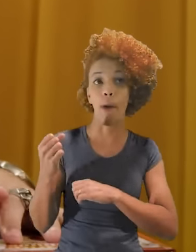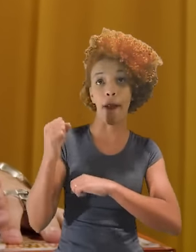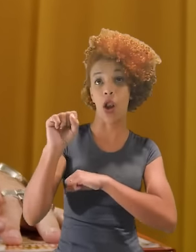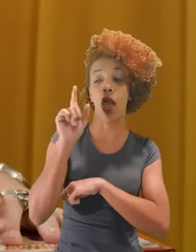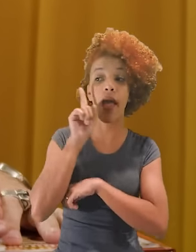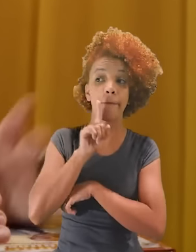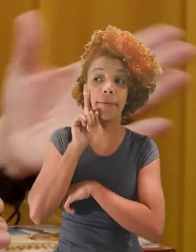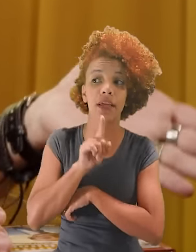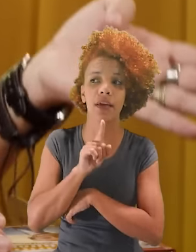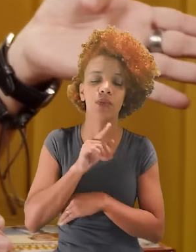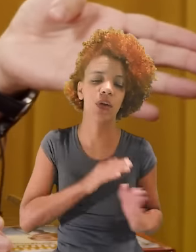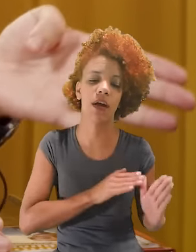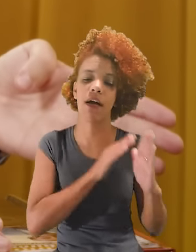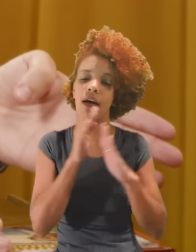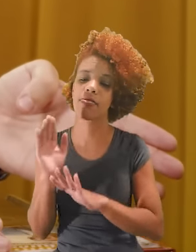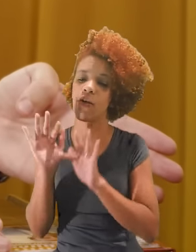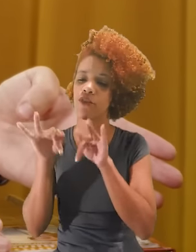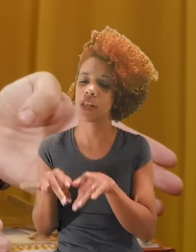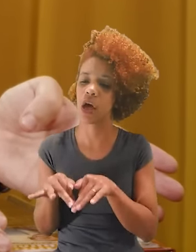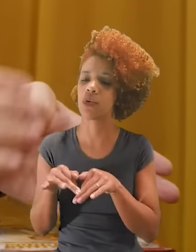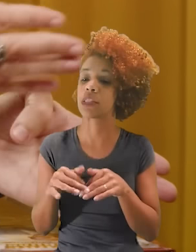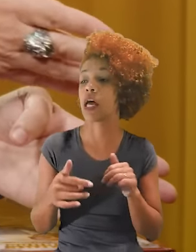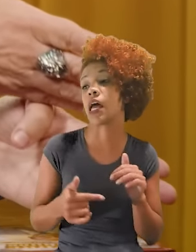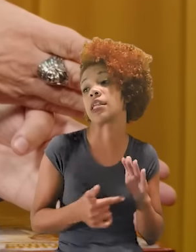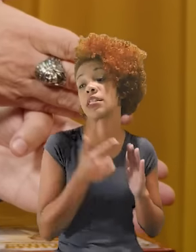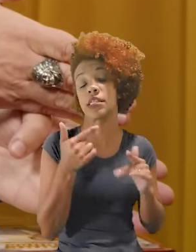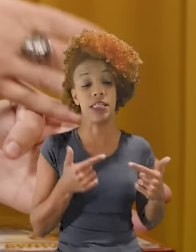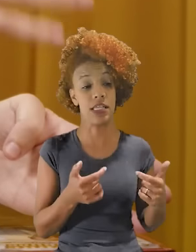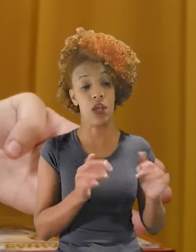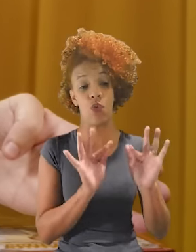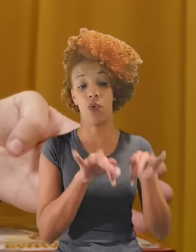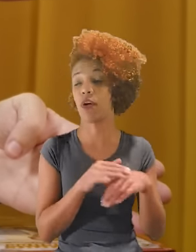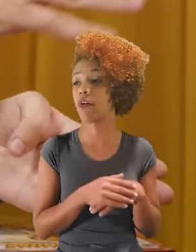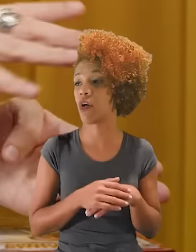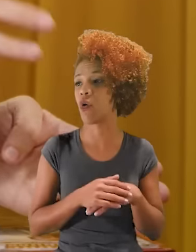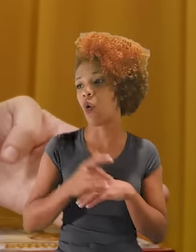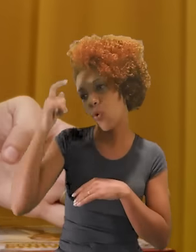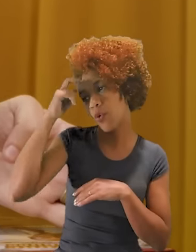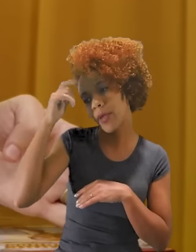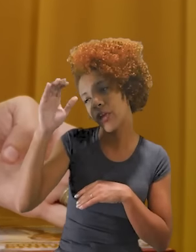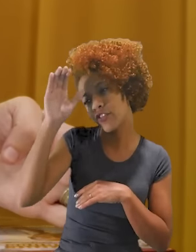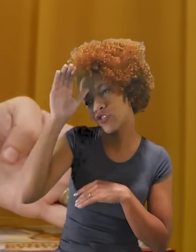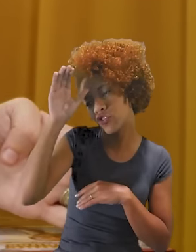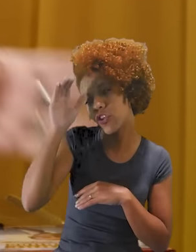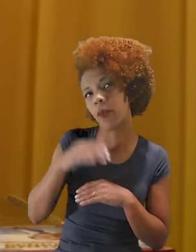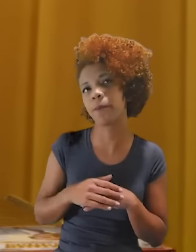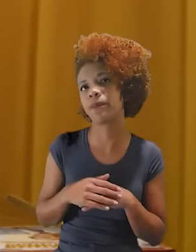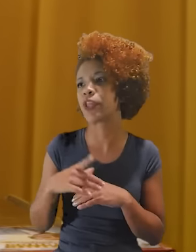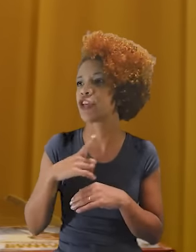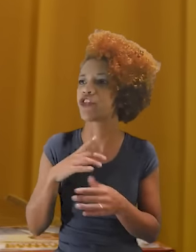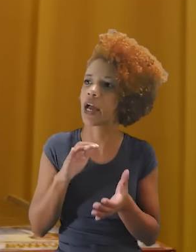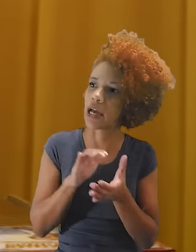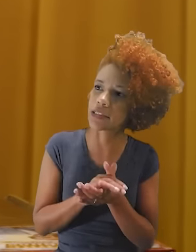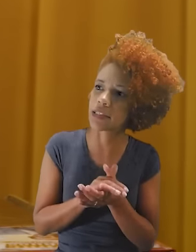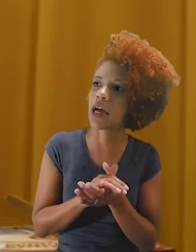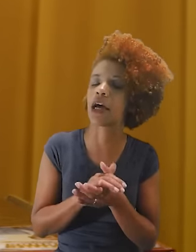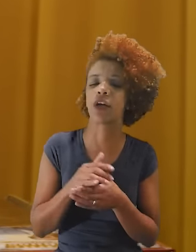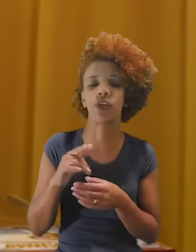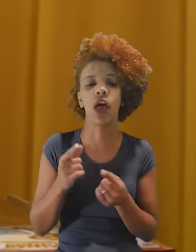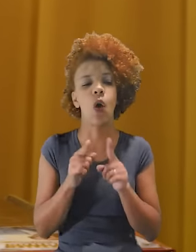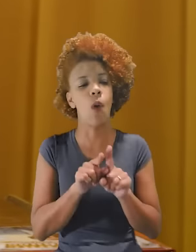herói americano, até o fim da Segunda Guerra, que ele virou o suburbano, o tiozão, né? O Mickey virou o tiozão. Tinha casado, entre aspas,